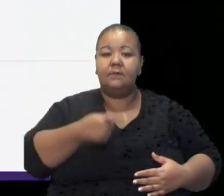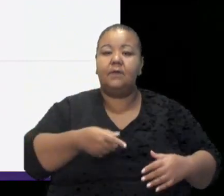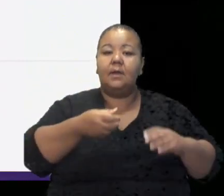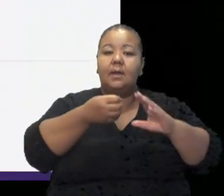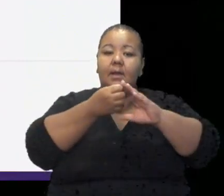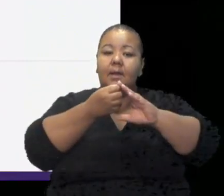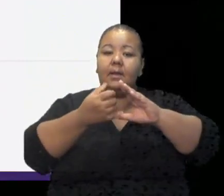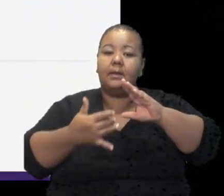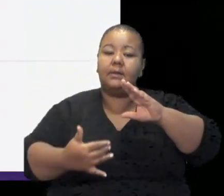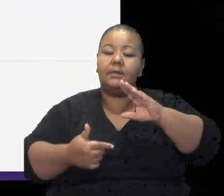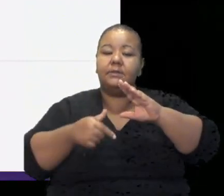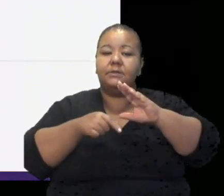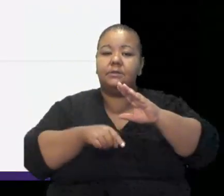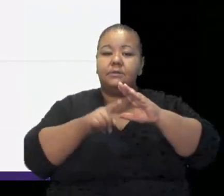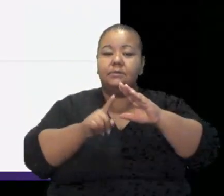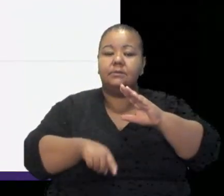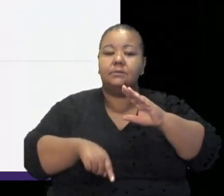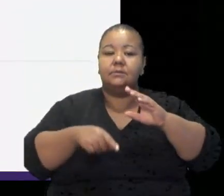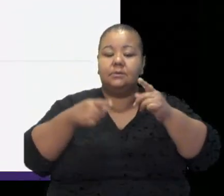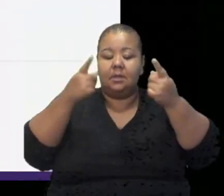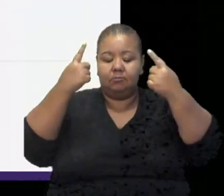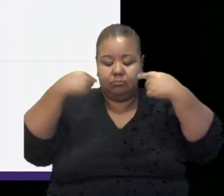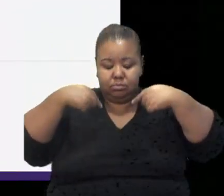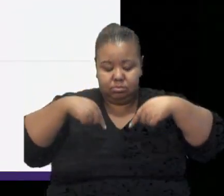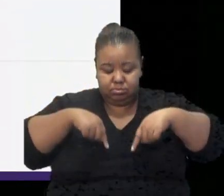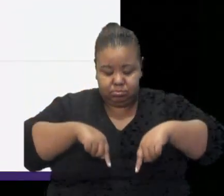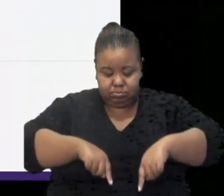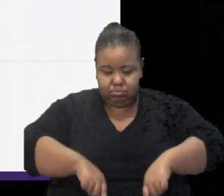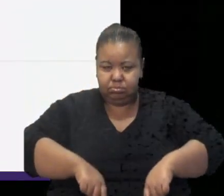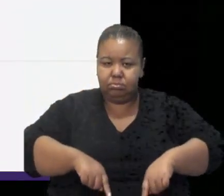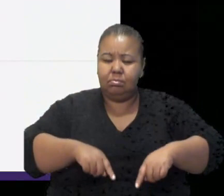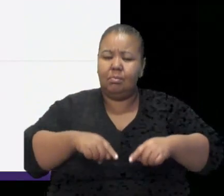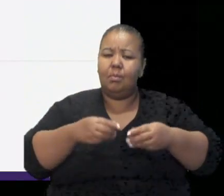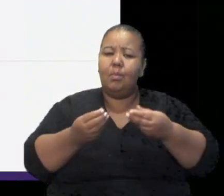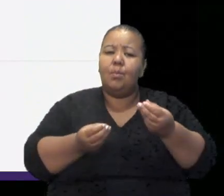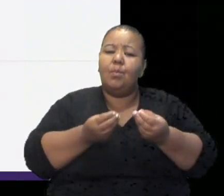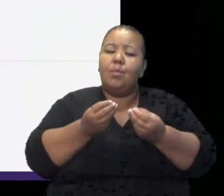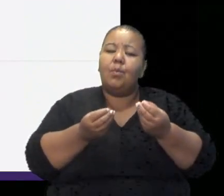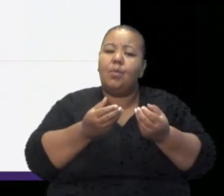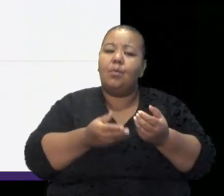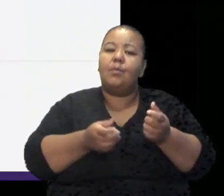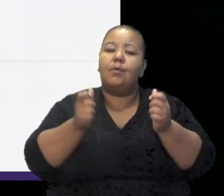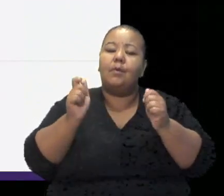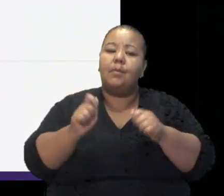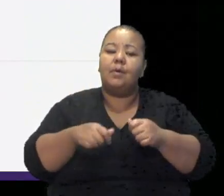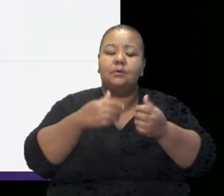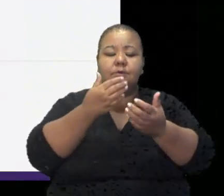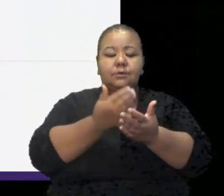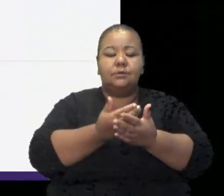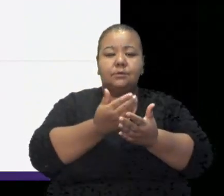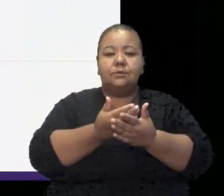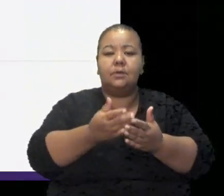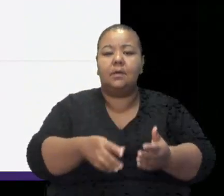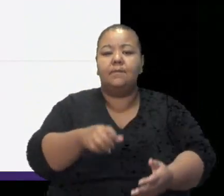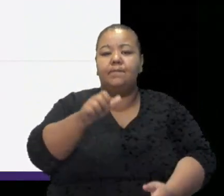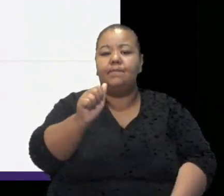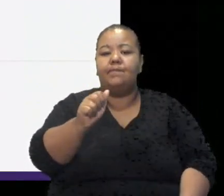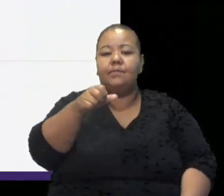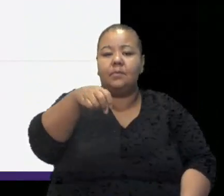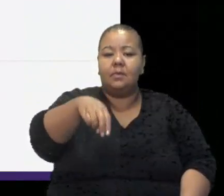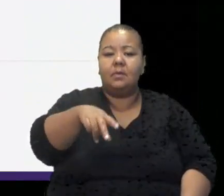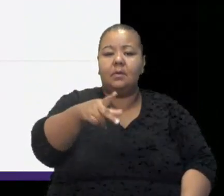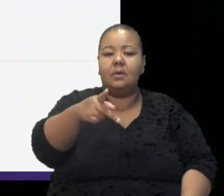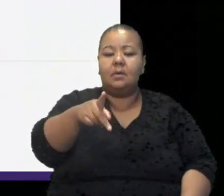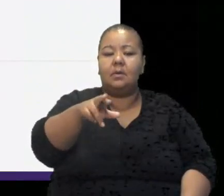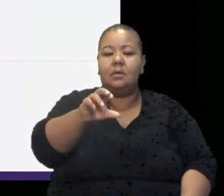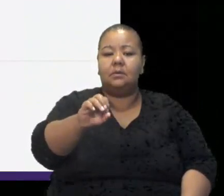características, né, da anatomia humana, estrutura de sistema do corpo humano. Posso fazer um estudo de antropometria, que vão